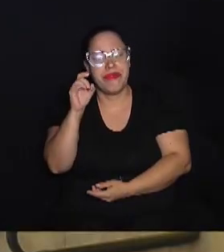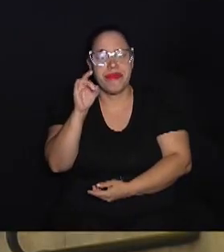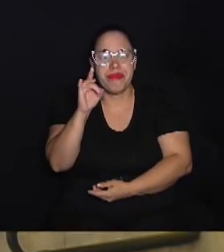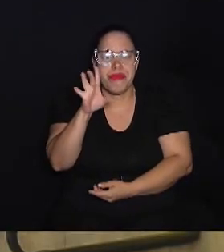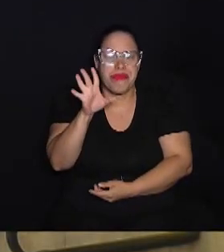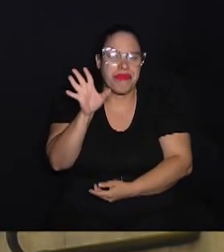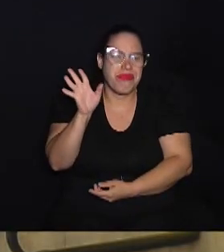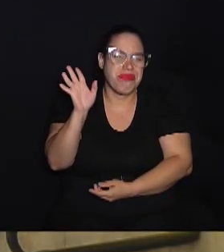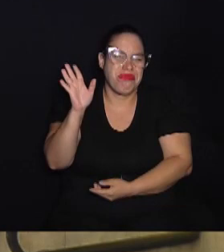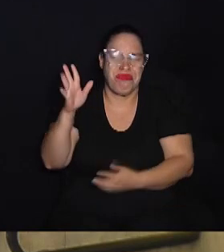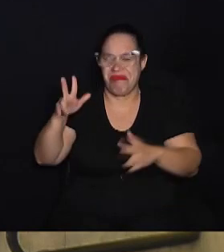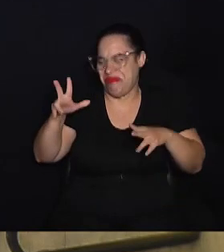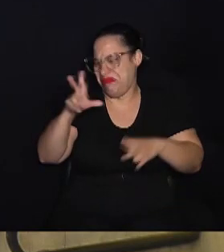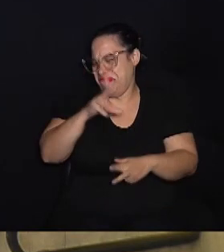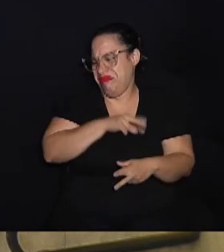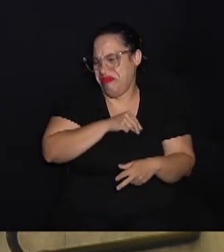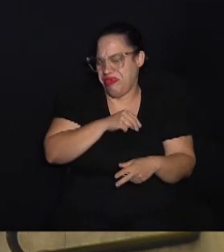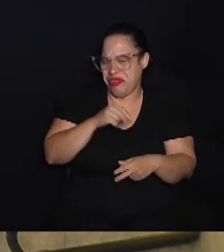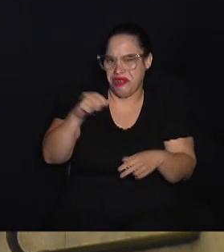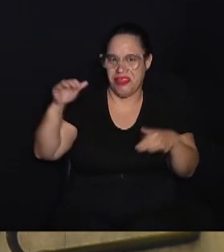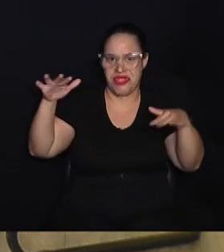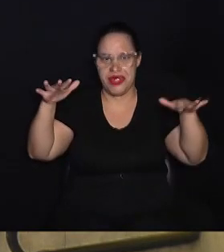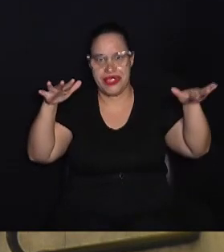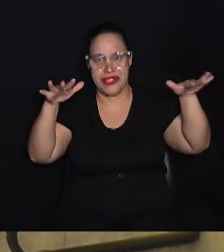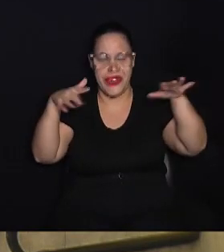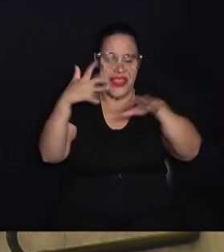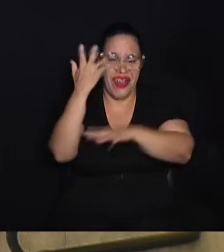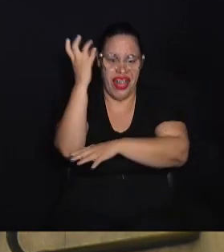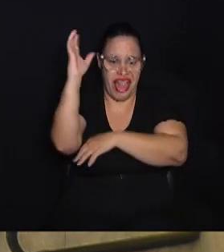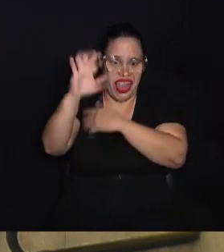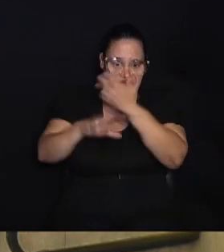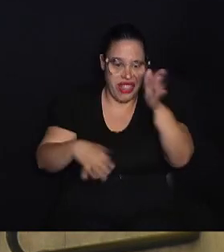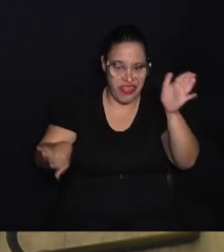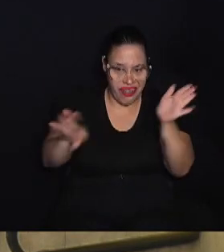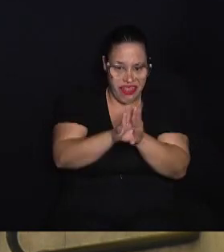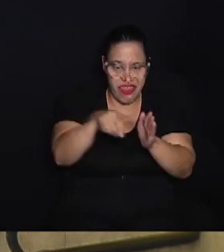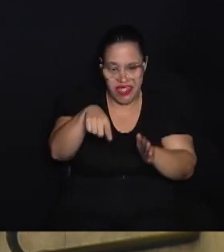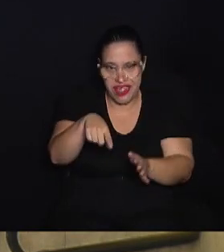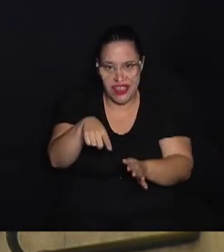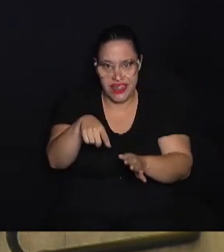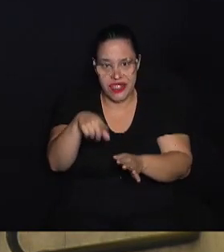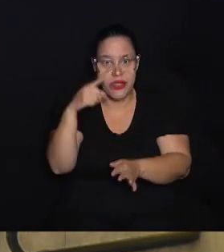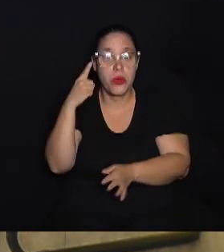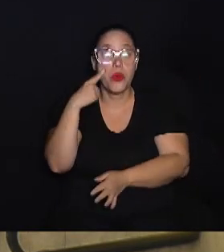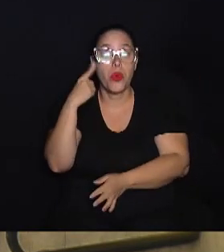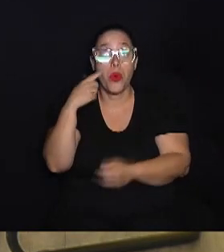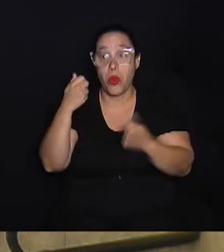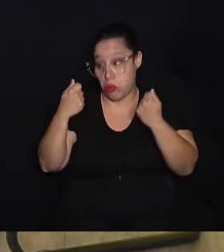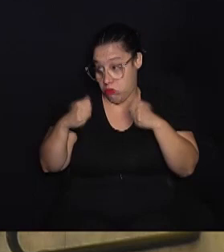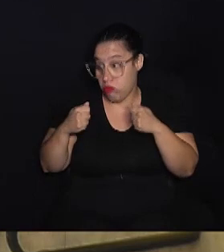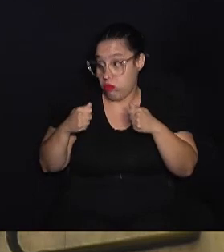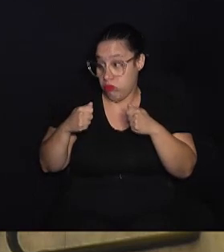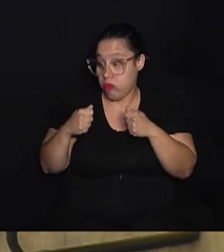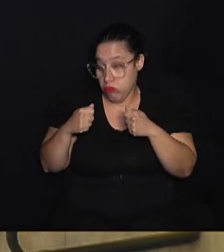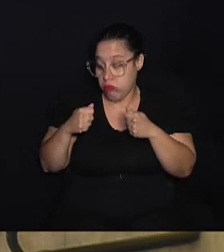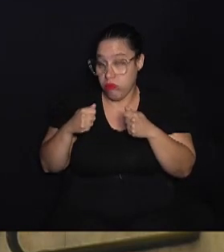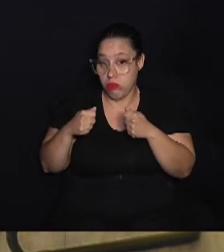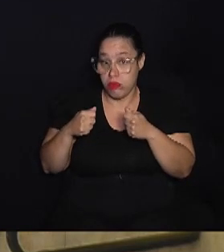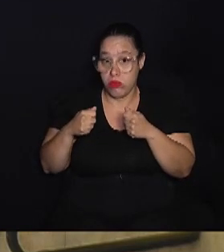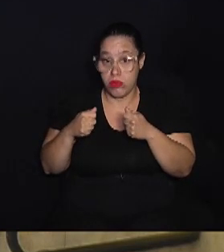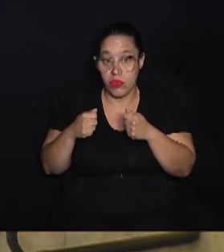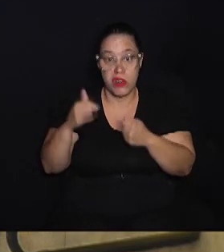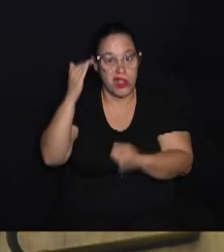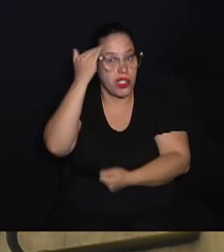assim, gente, nossa, a fumaça da floresta, né, da Amazônia está chegando aqui, daqui a pouco a gente vai ver se isso é possível, né, que é para se a